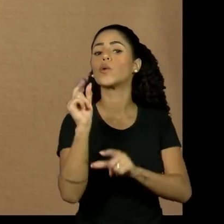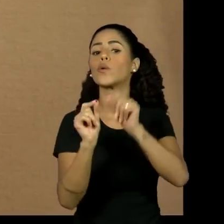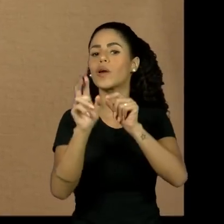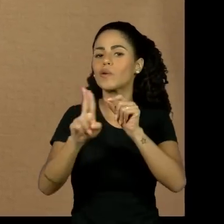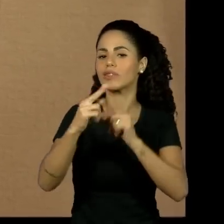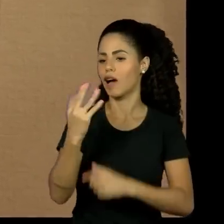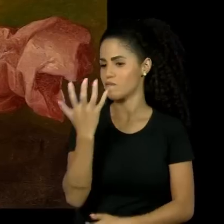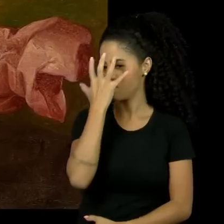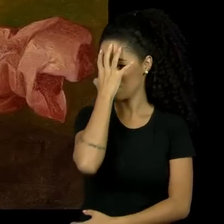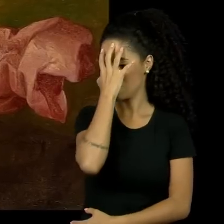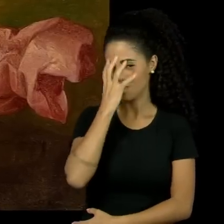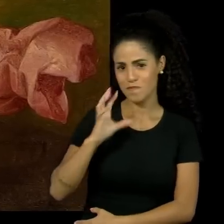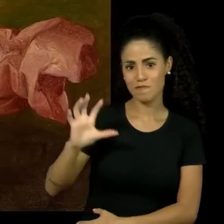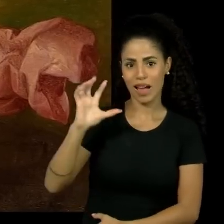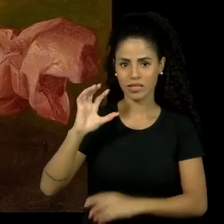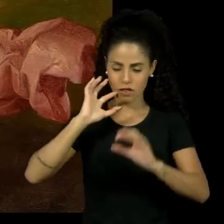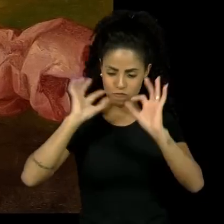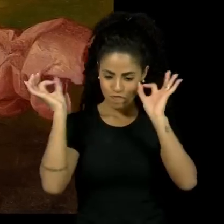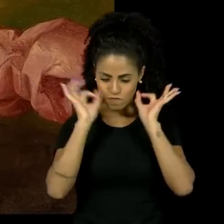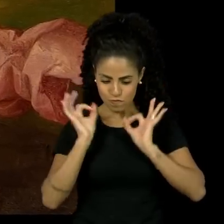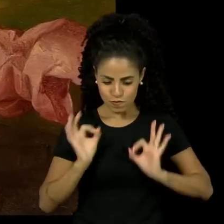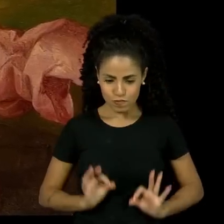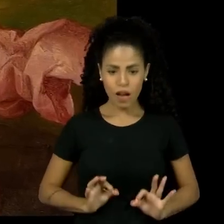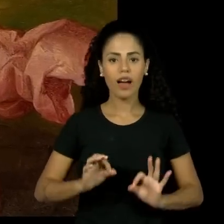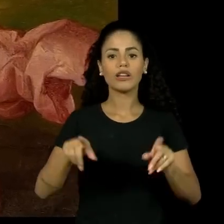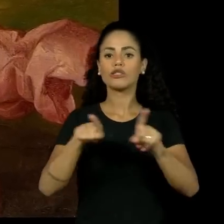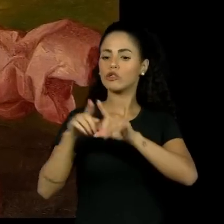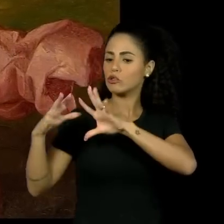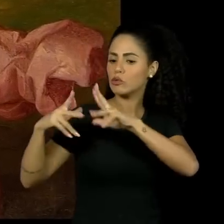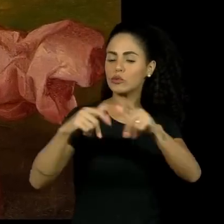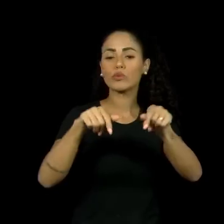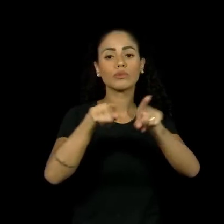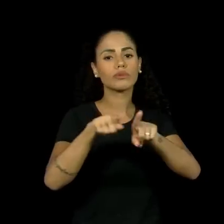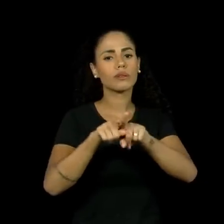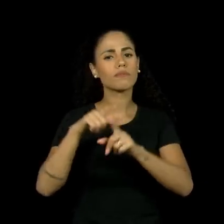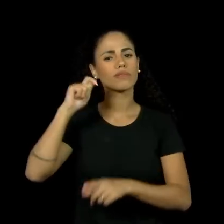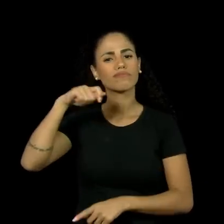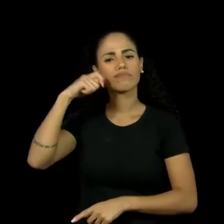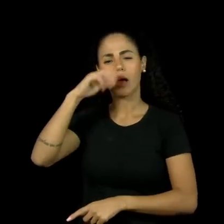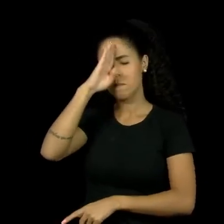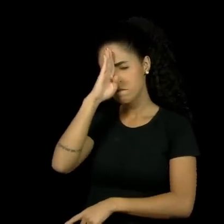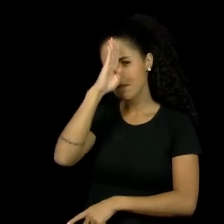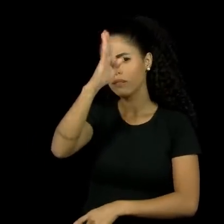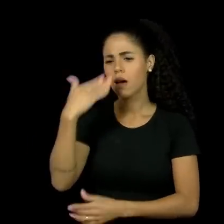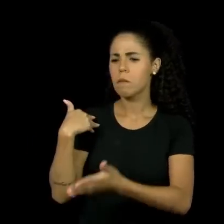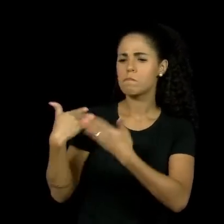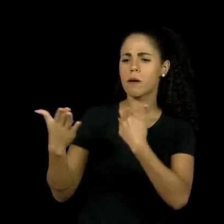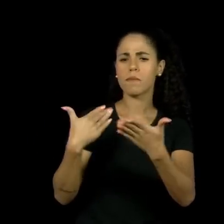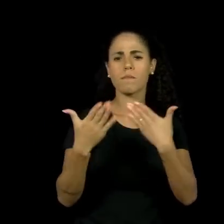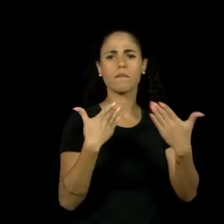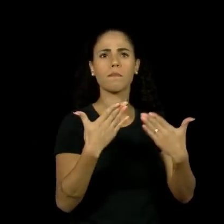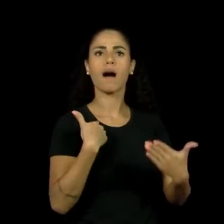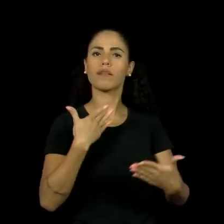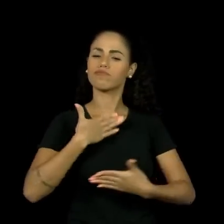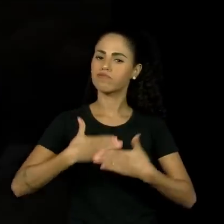de máscaras, figurinos e cenários, além de um ator principal que dialogava com o coro.